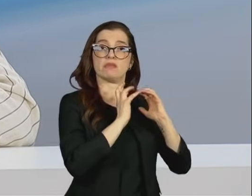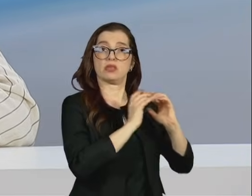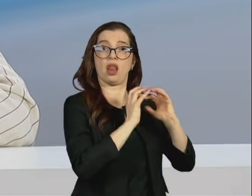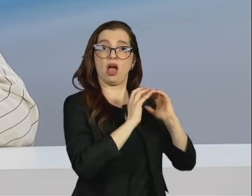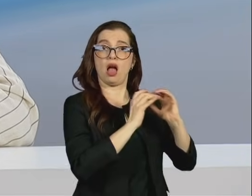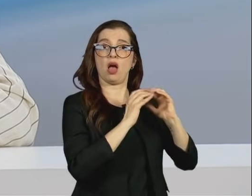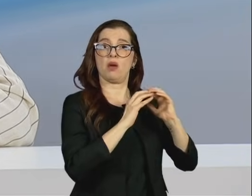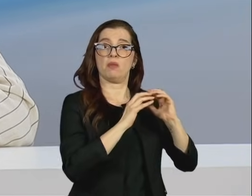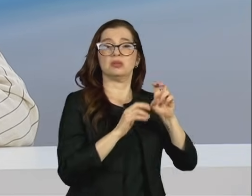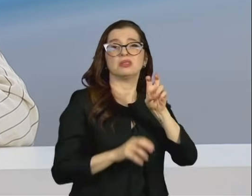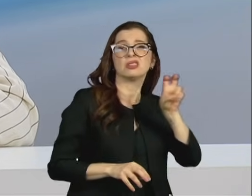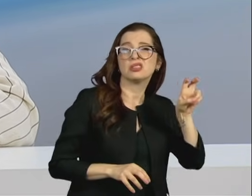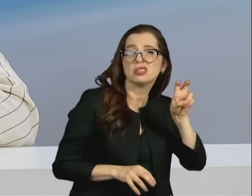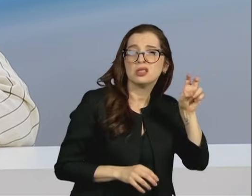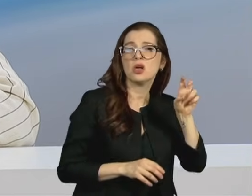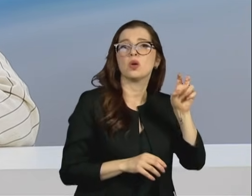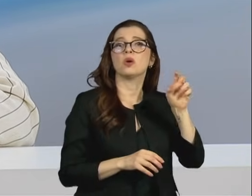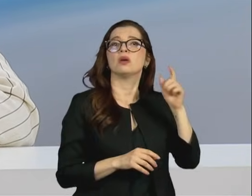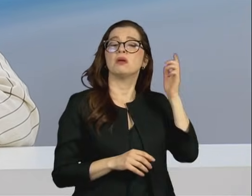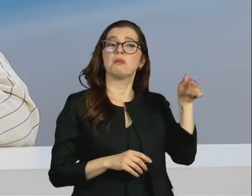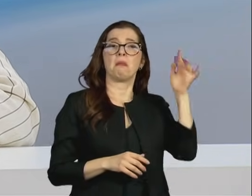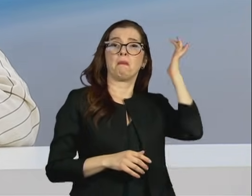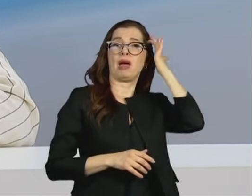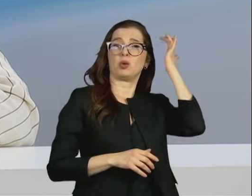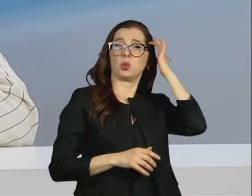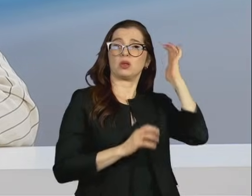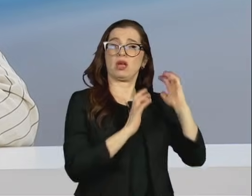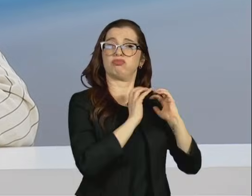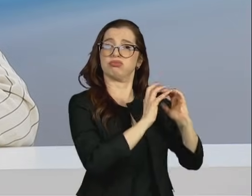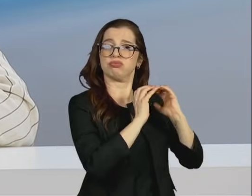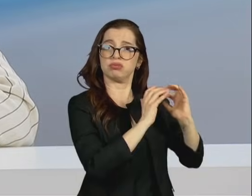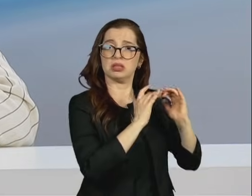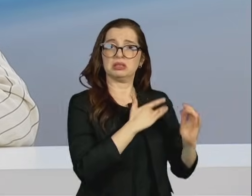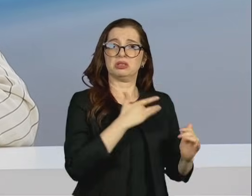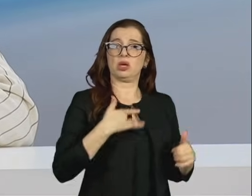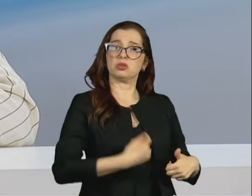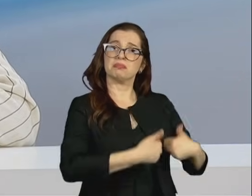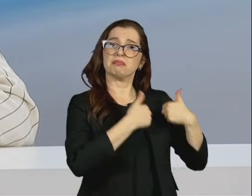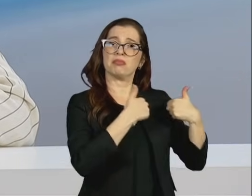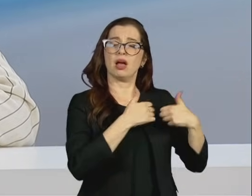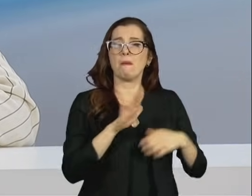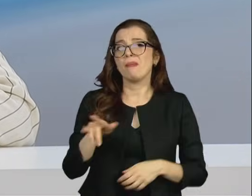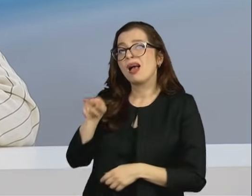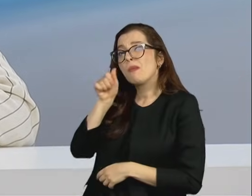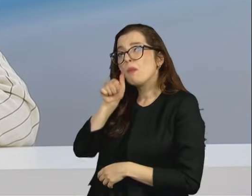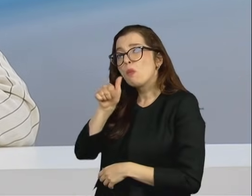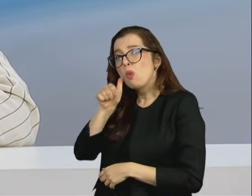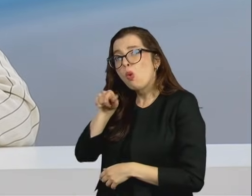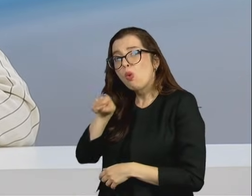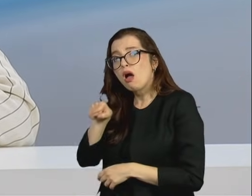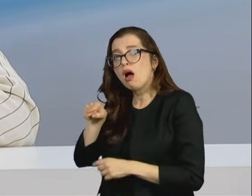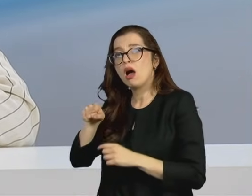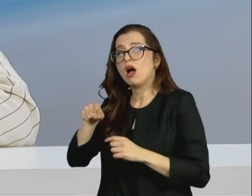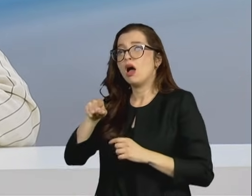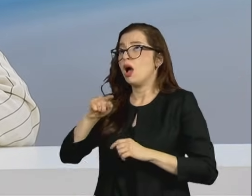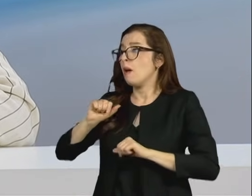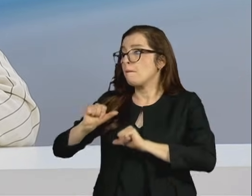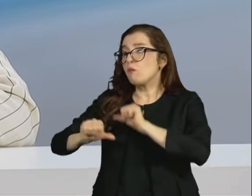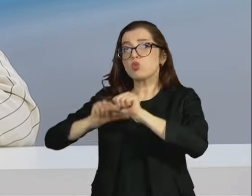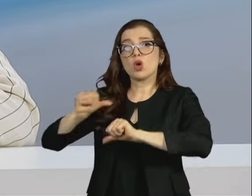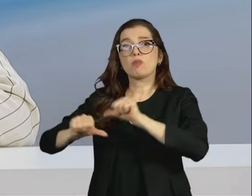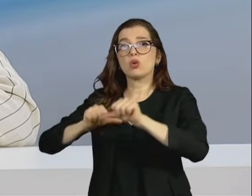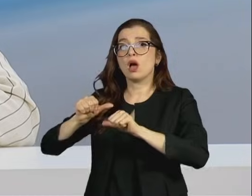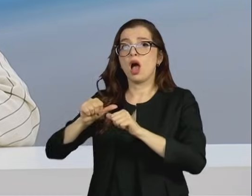55 anos ou mais, enquanto as mulheres não conquistam muitas vezes cargos elevados e são